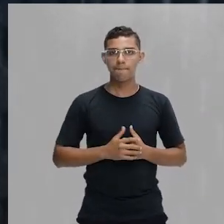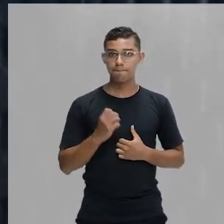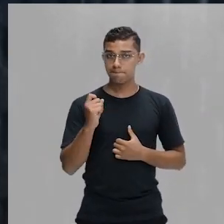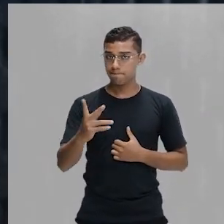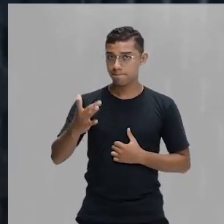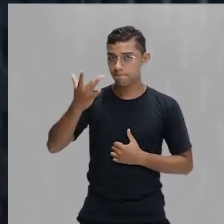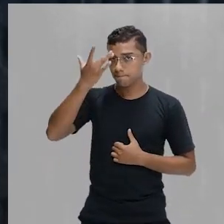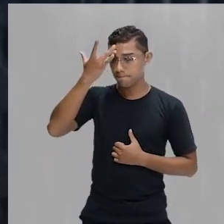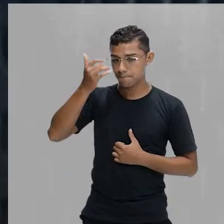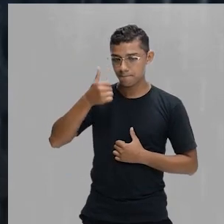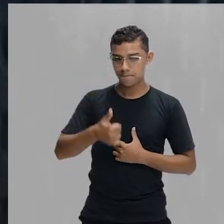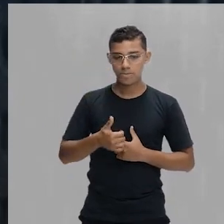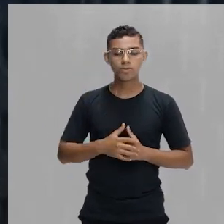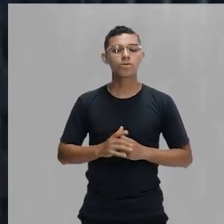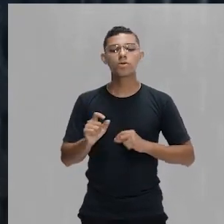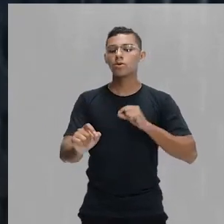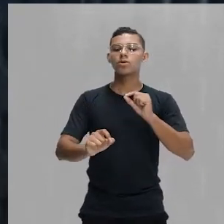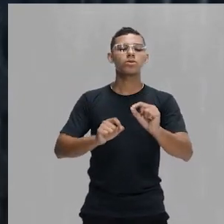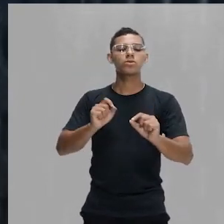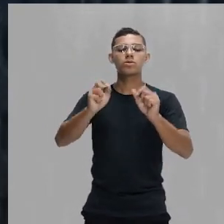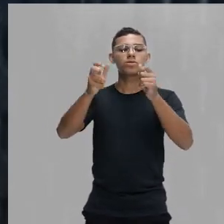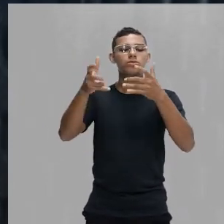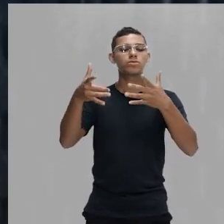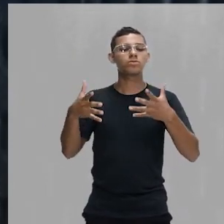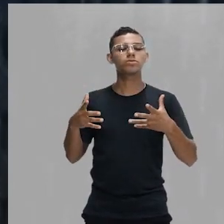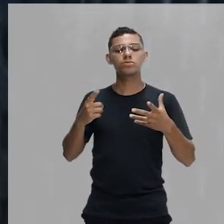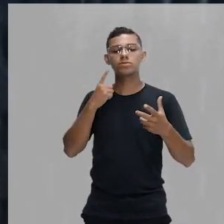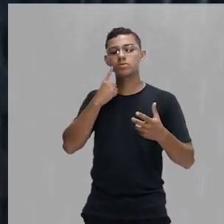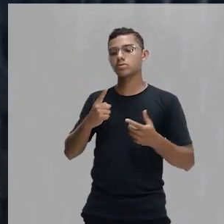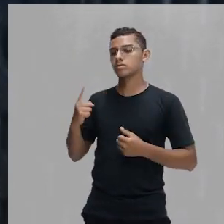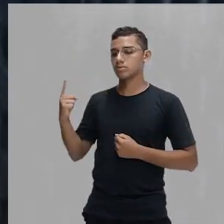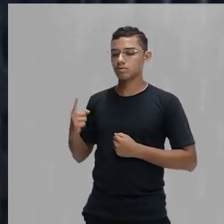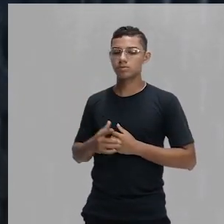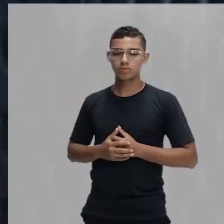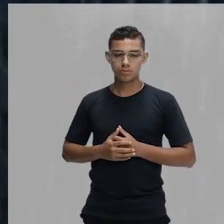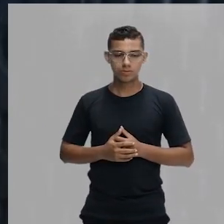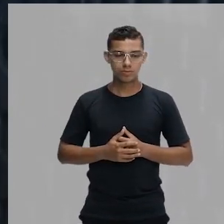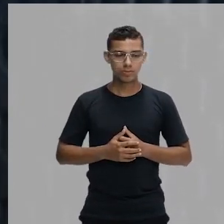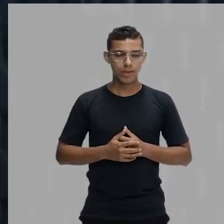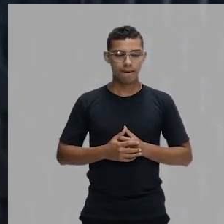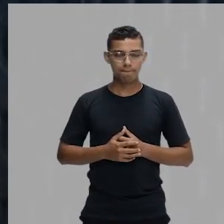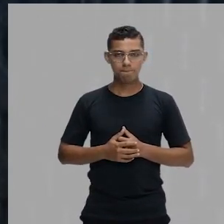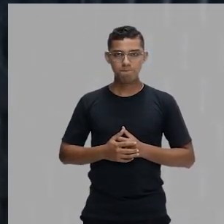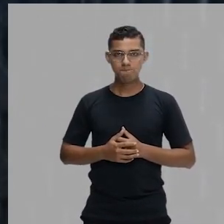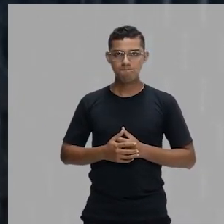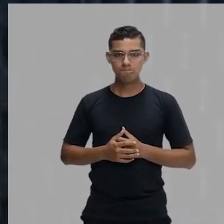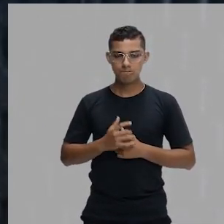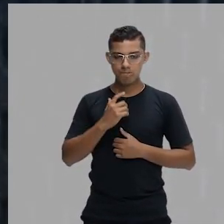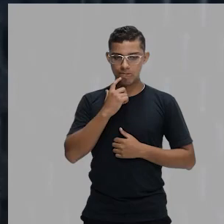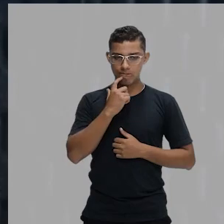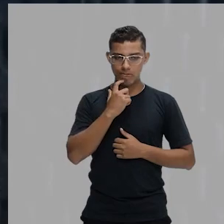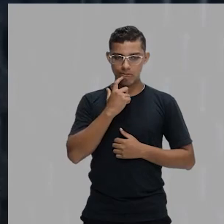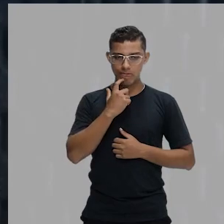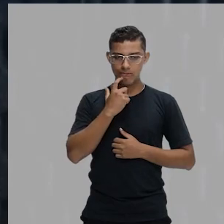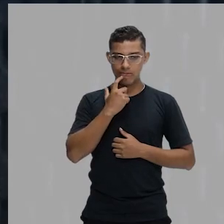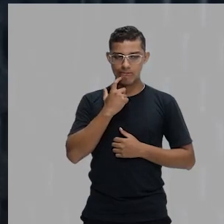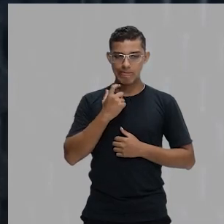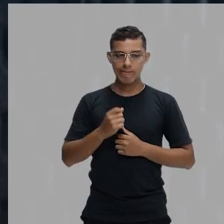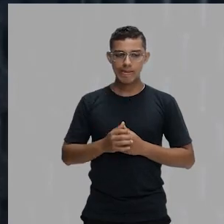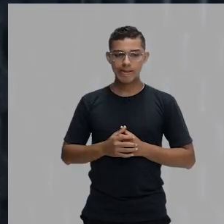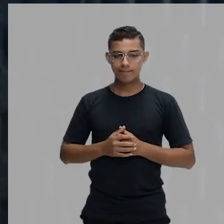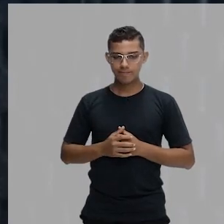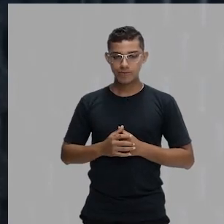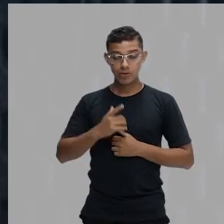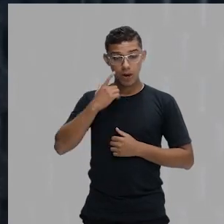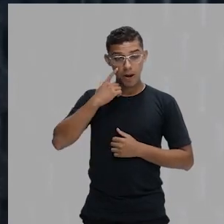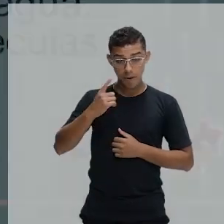ok? Então vamos ver o que é que diz a questão sobre esse processo. Então diz o seguinte: